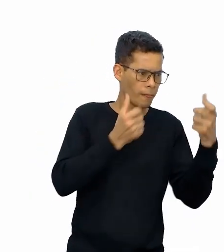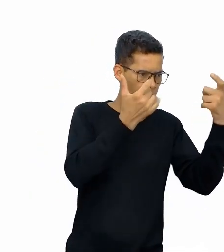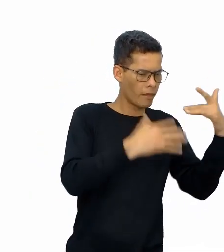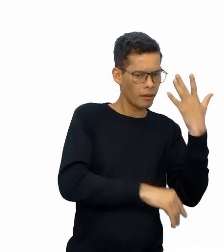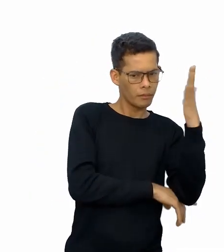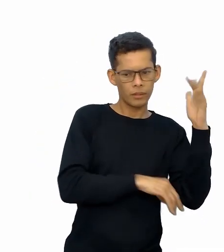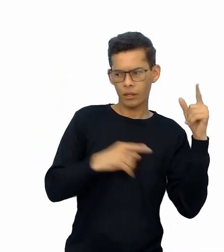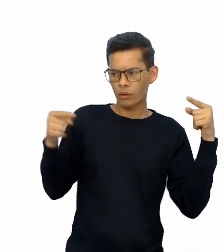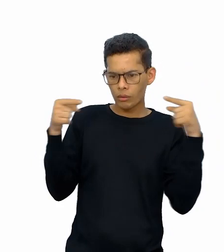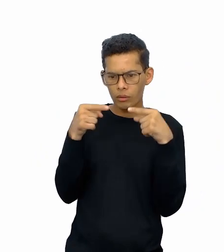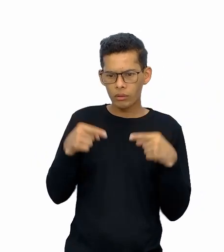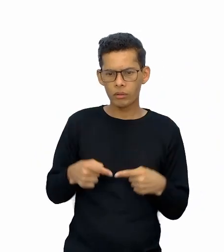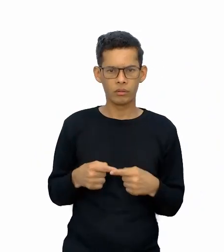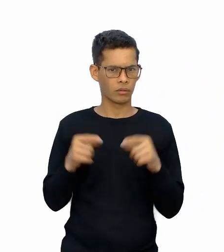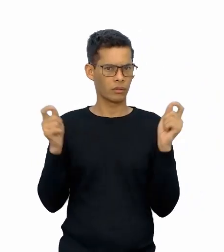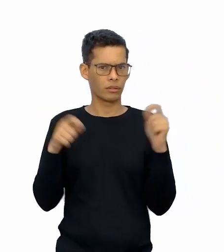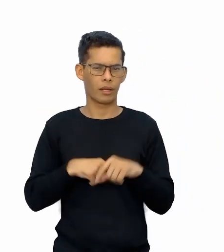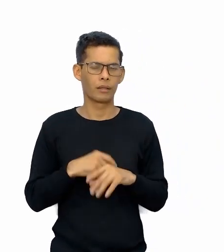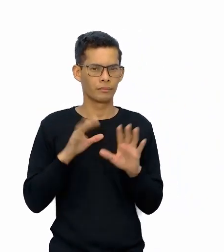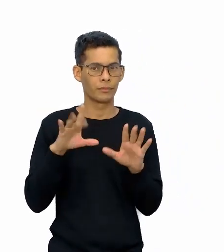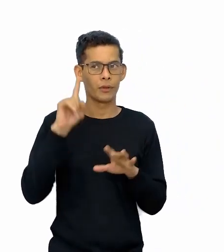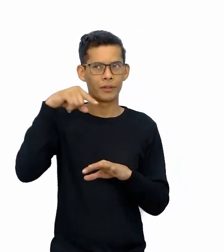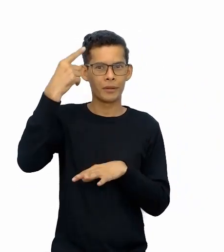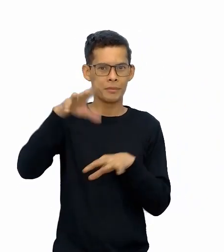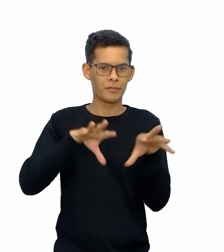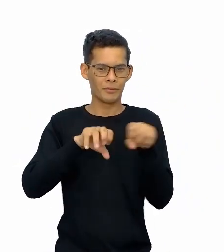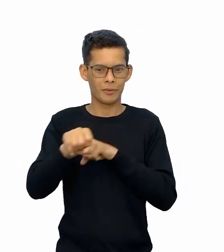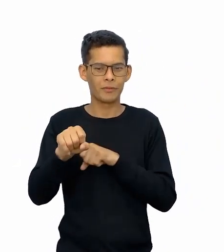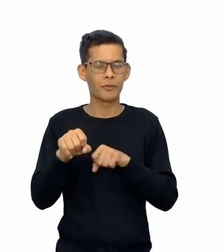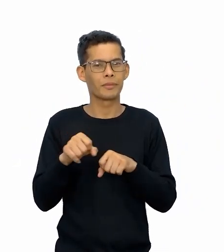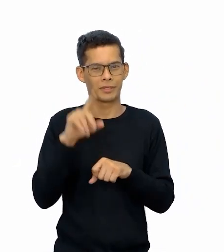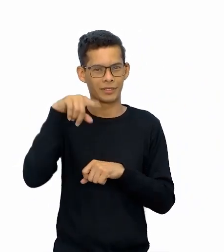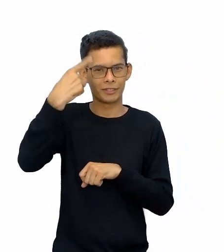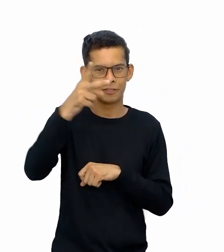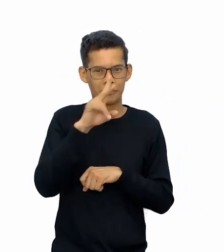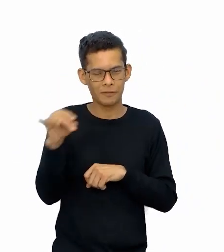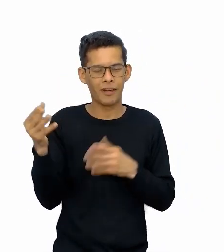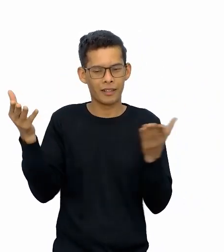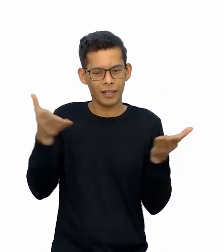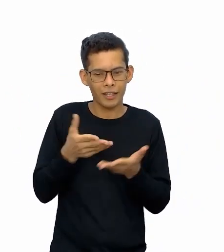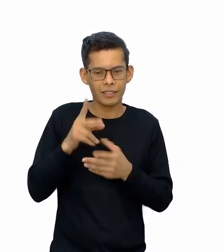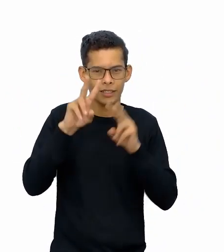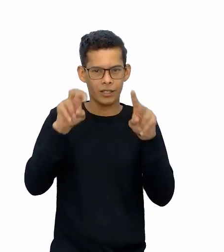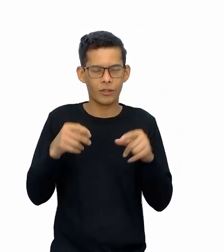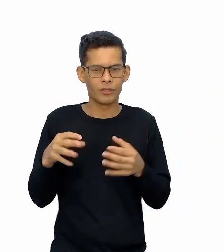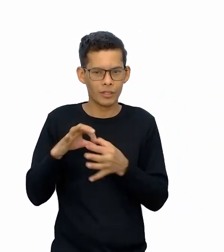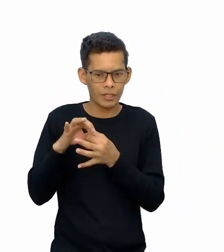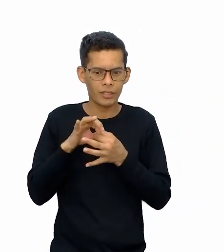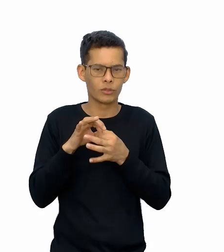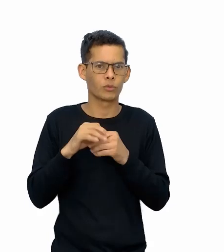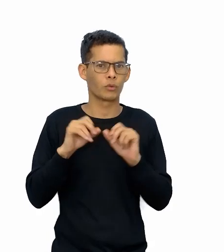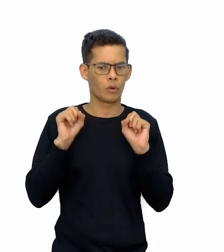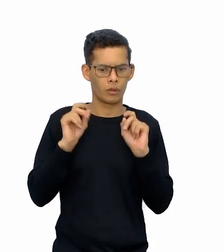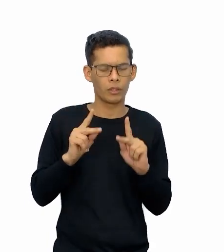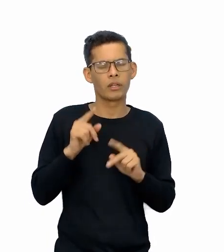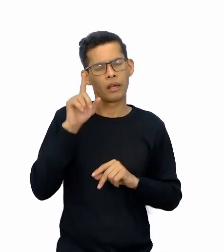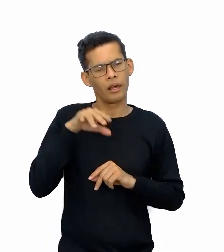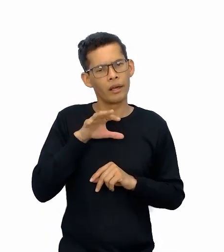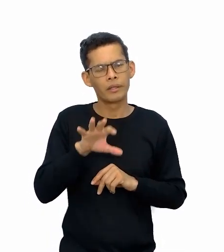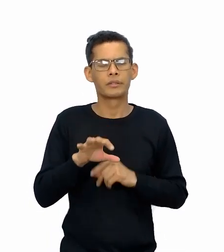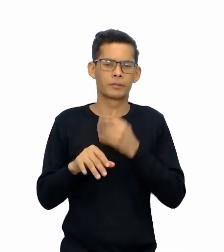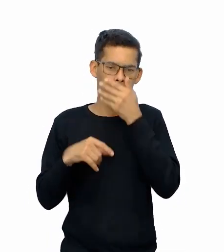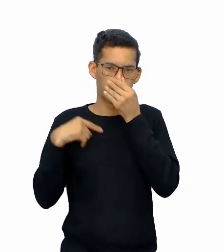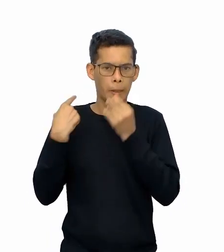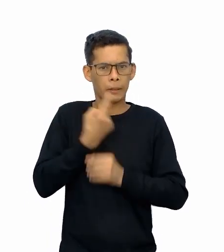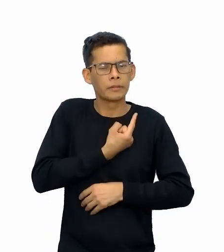aí acho que eu estou dando spoiler da nossa próxima formação, que a gente vai fazer algo bem em conjunto. Mas eu acho que é isso, é a gente pensar